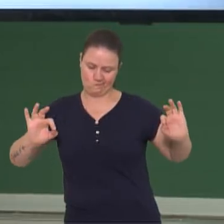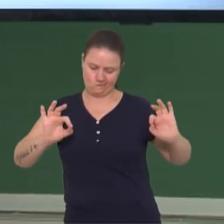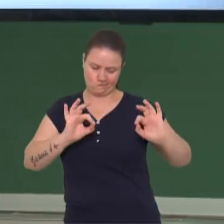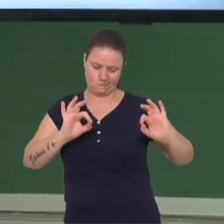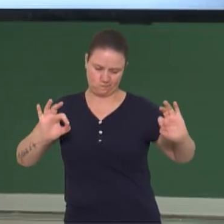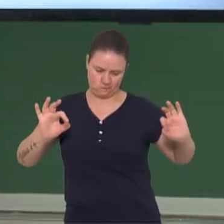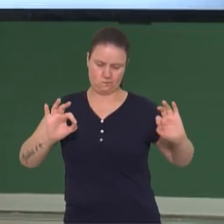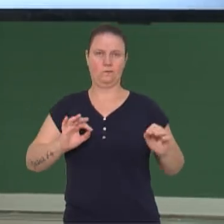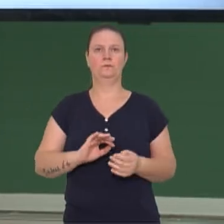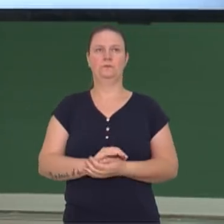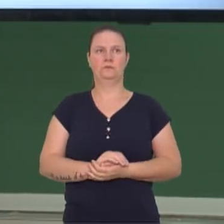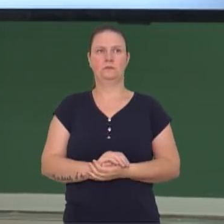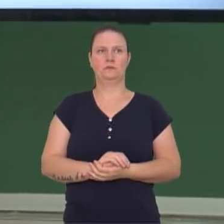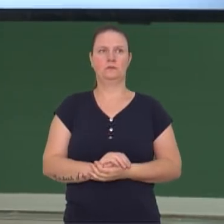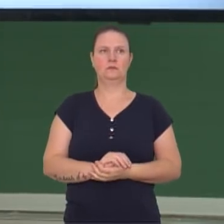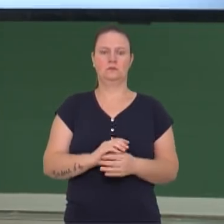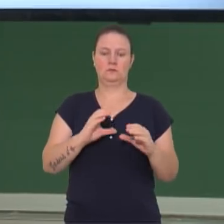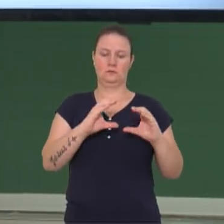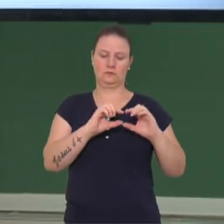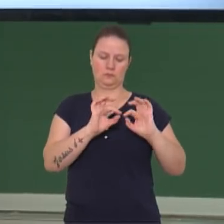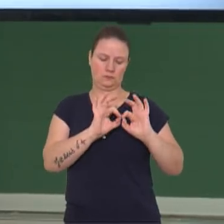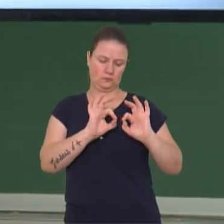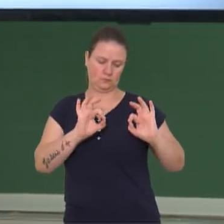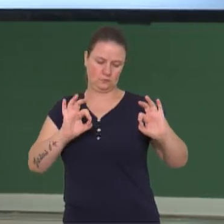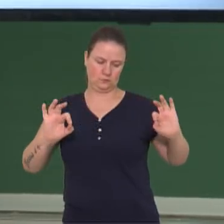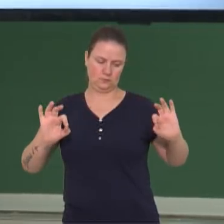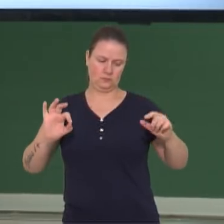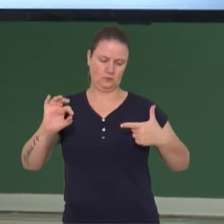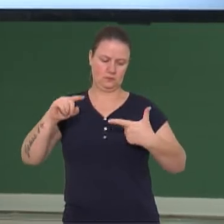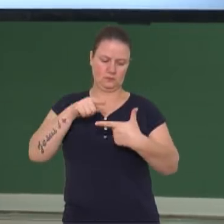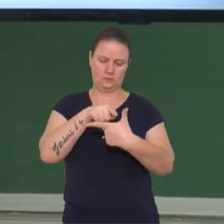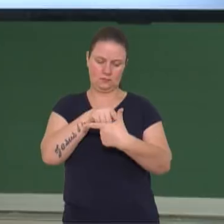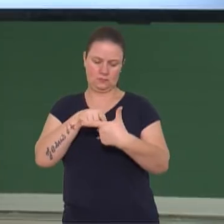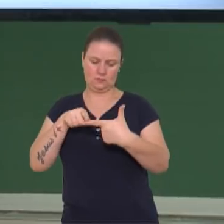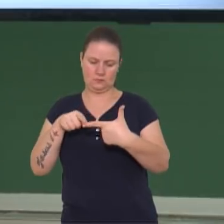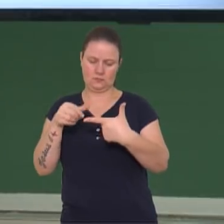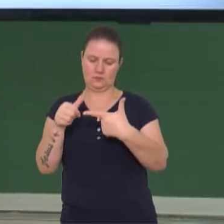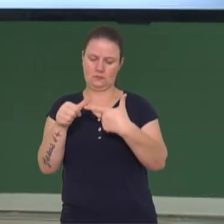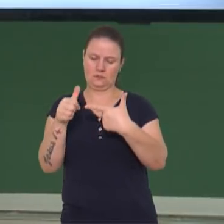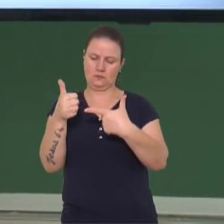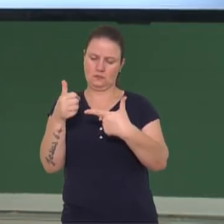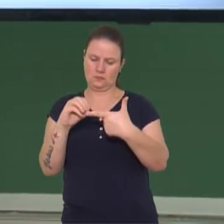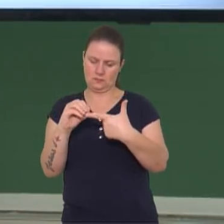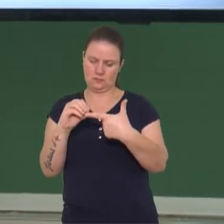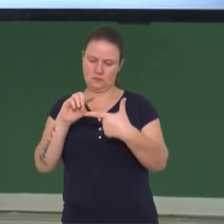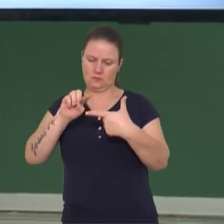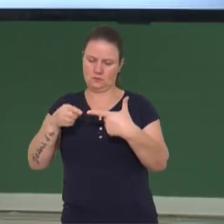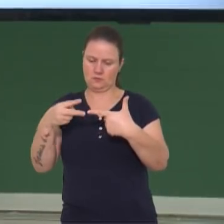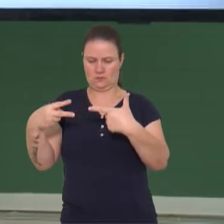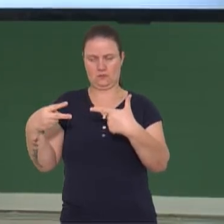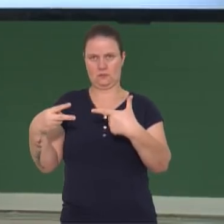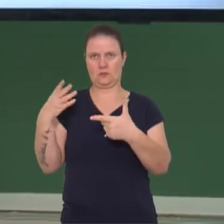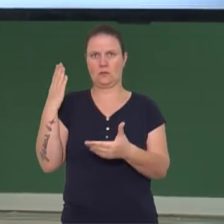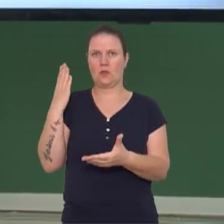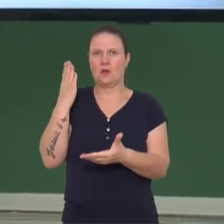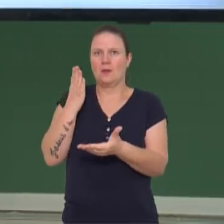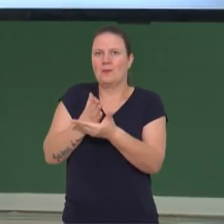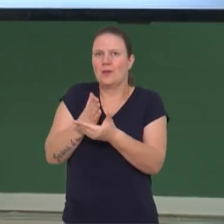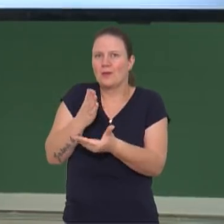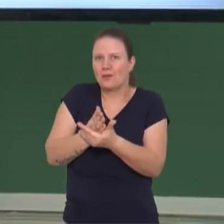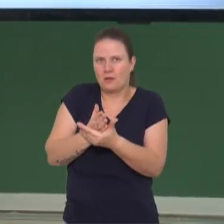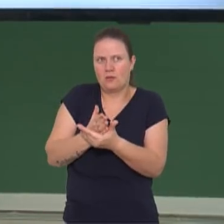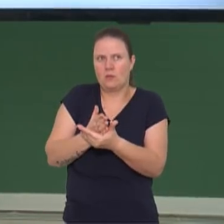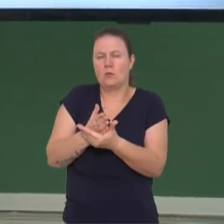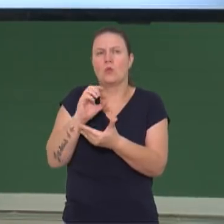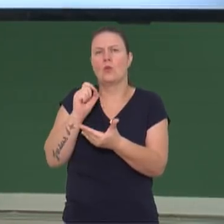Então, vamos lá. Comprimento 10,2. Metade de 10,2,